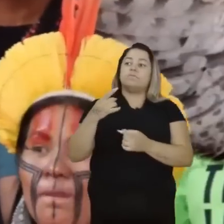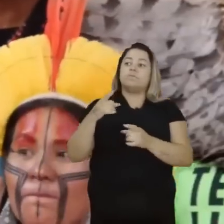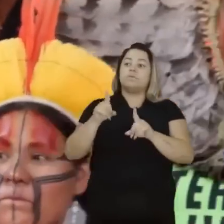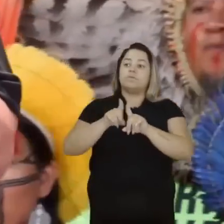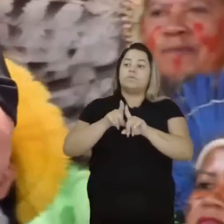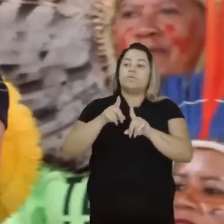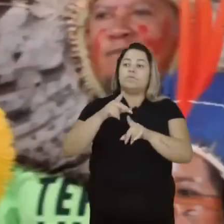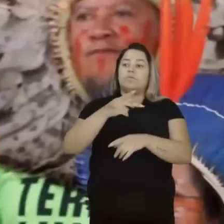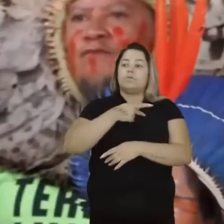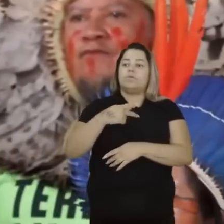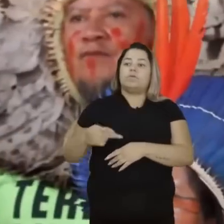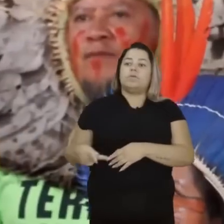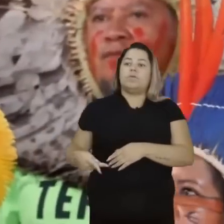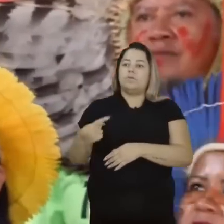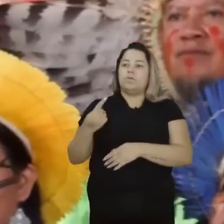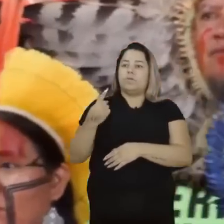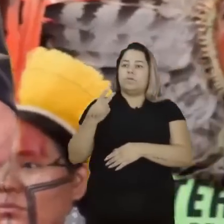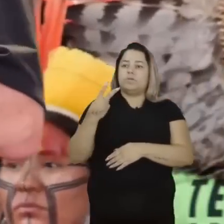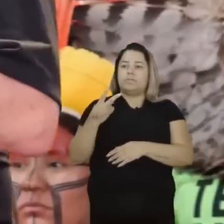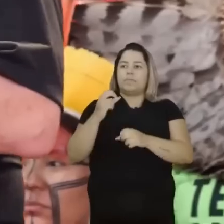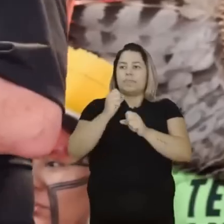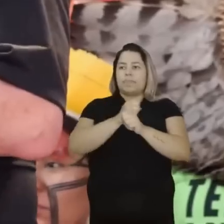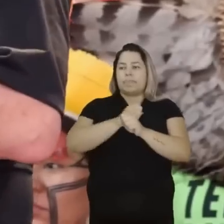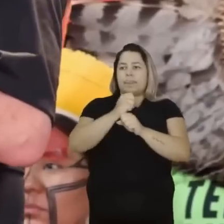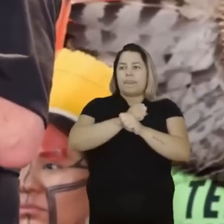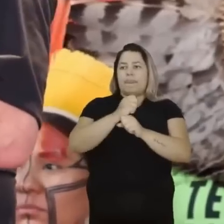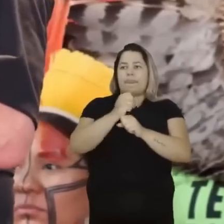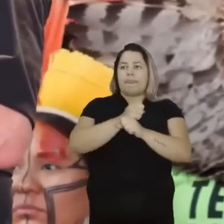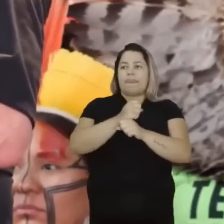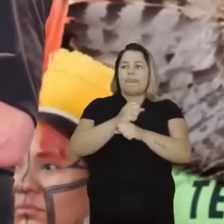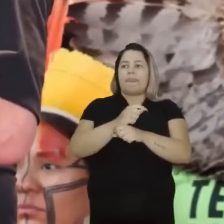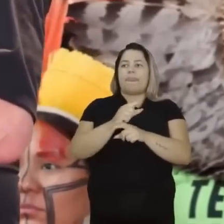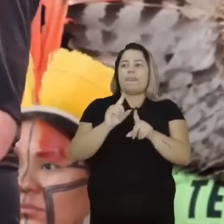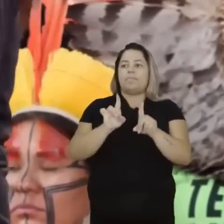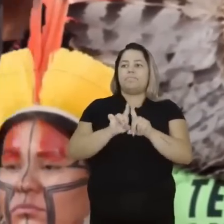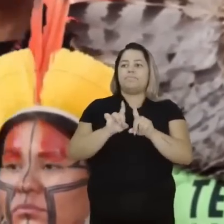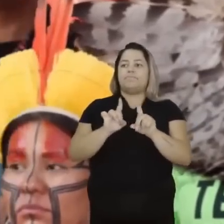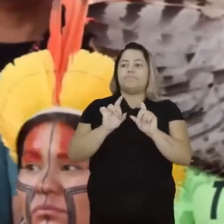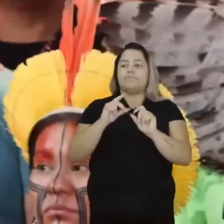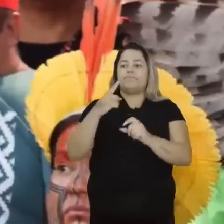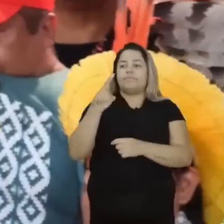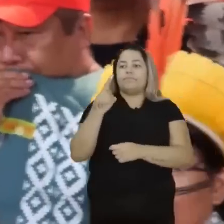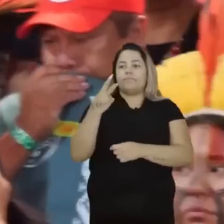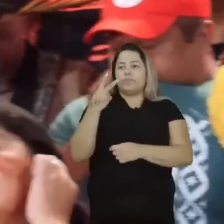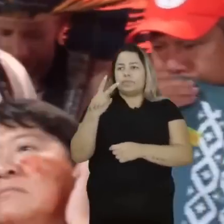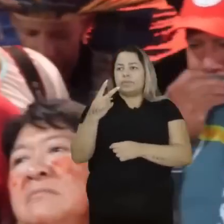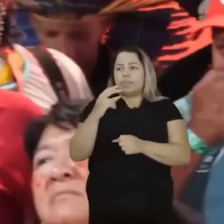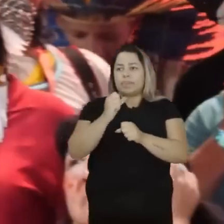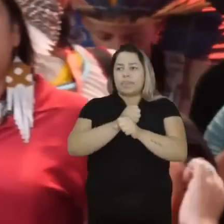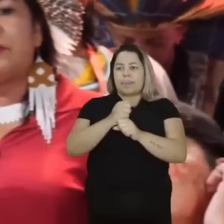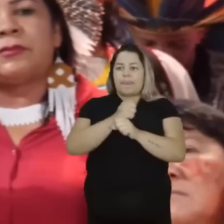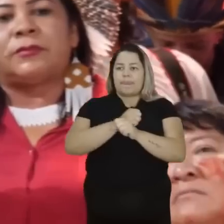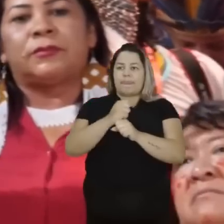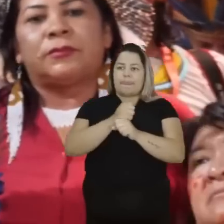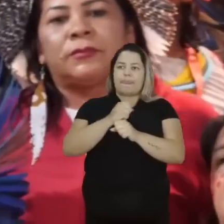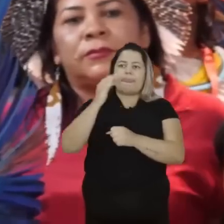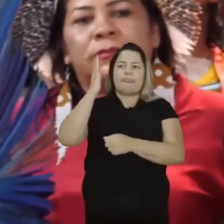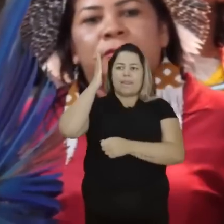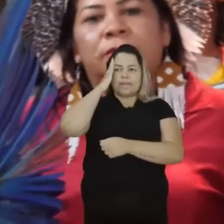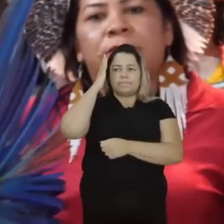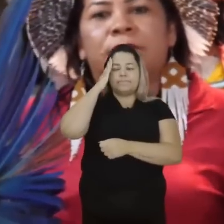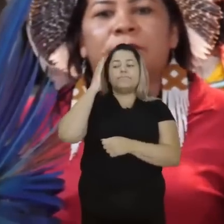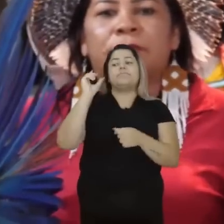Em 12 anos, a gente aprende muito. Em 12 anos, a gente sabe o que a gente